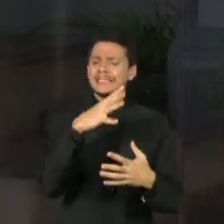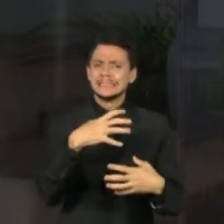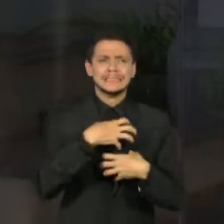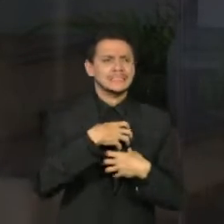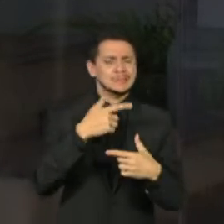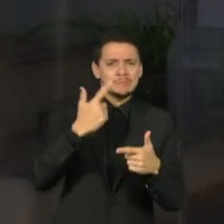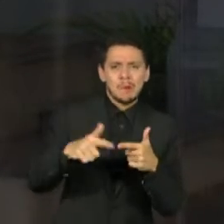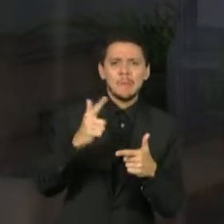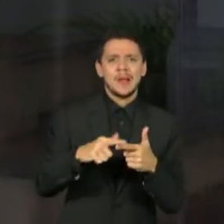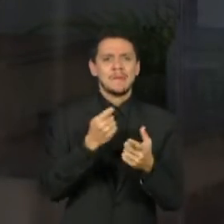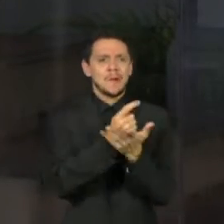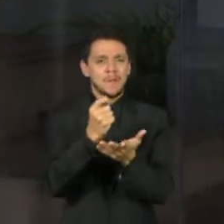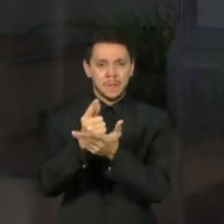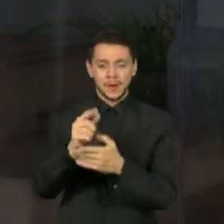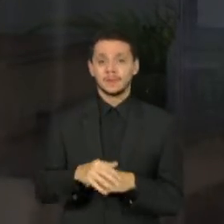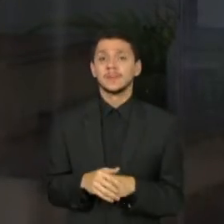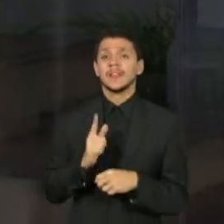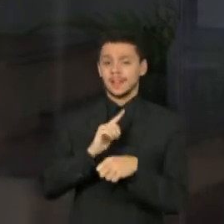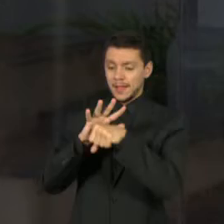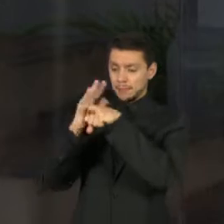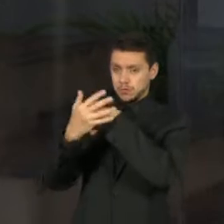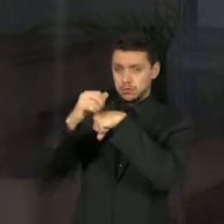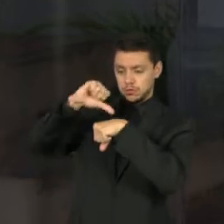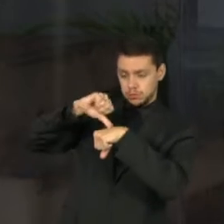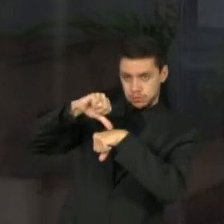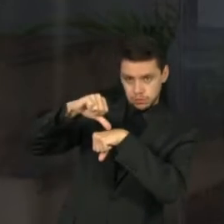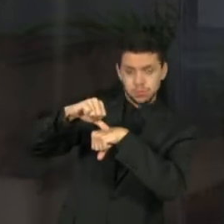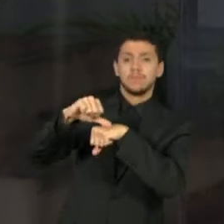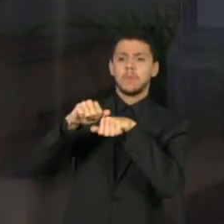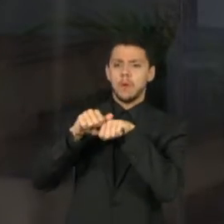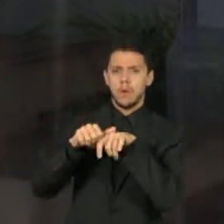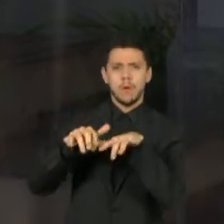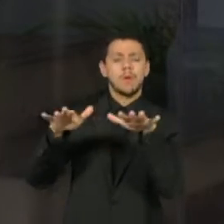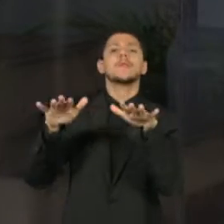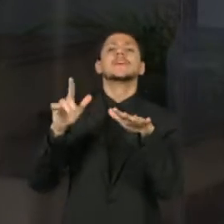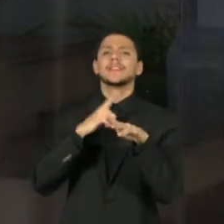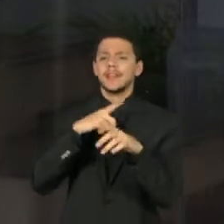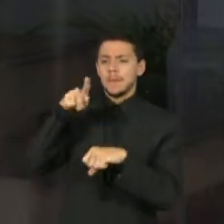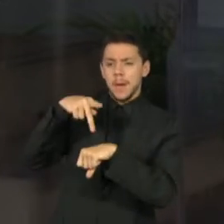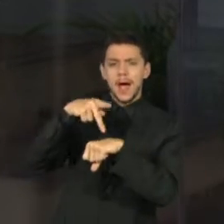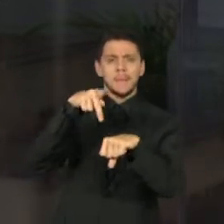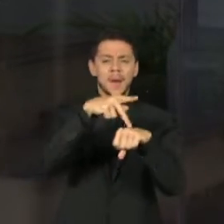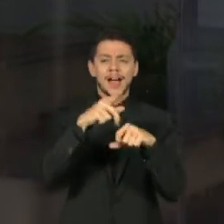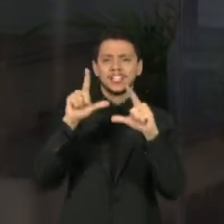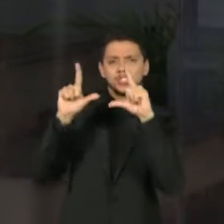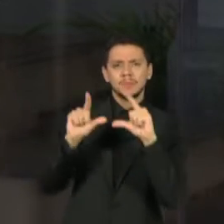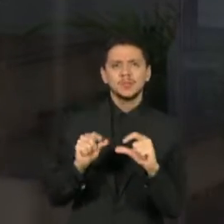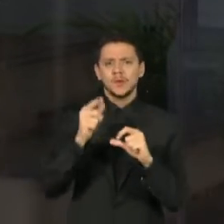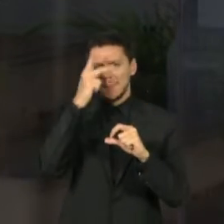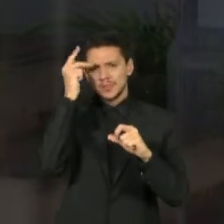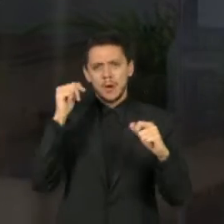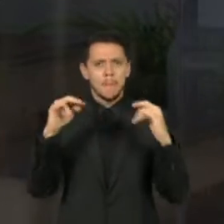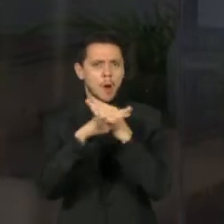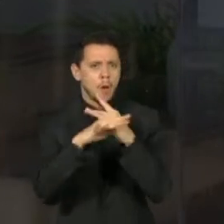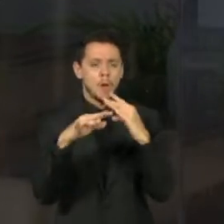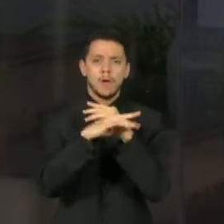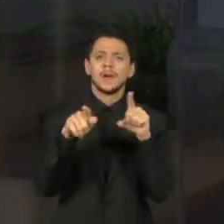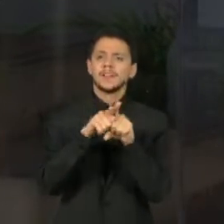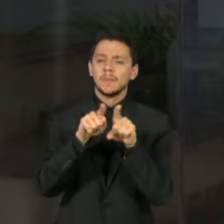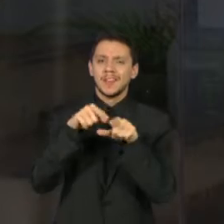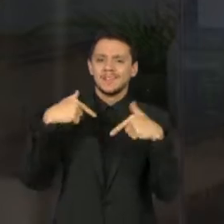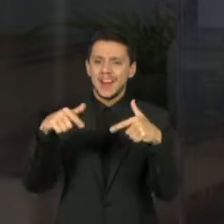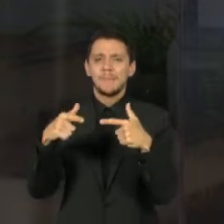casos da variante Ômicron, países têm evitado impor restrições à circulação de pessoas e às atividades econômicas.